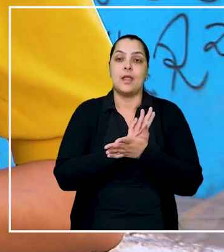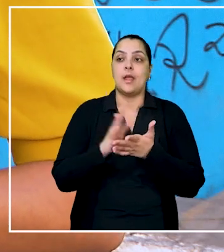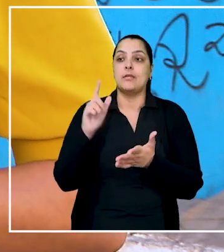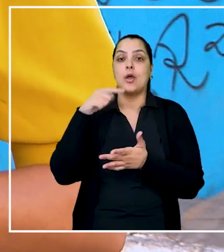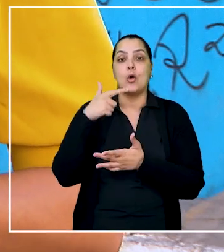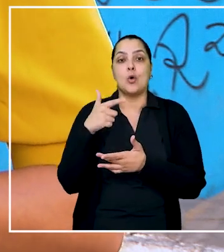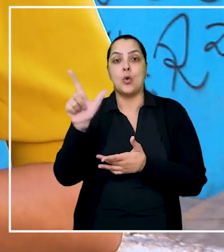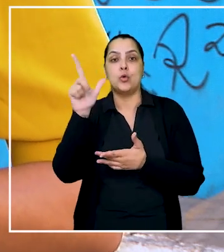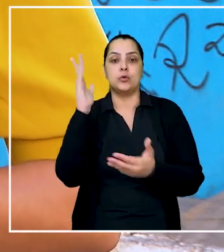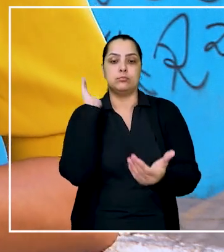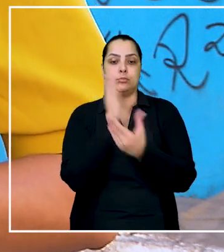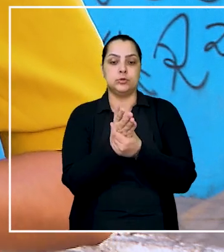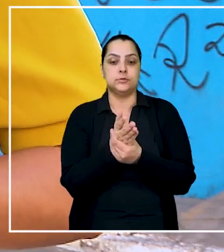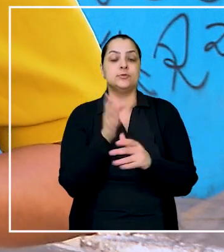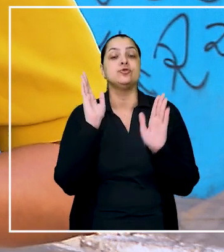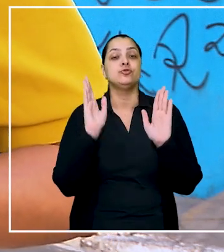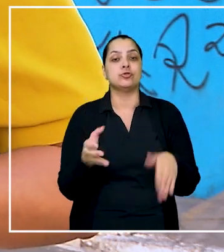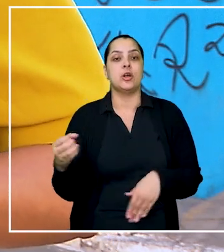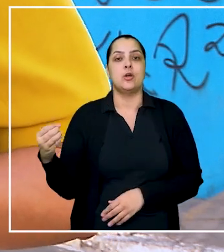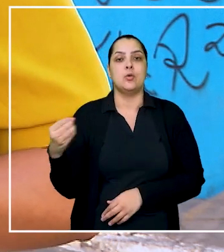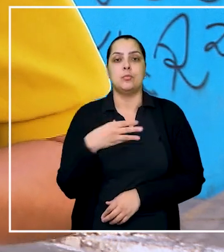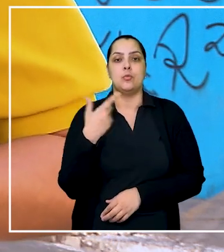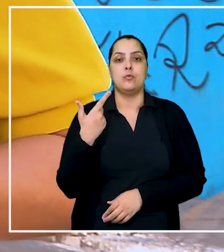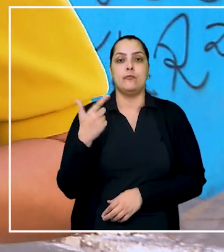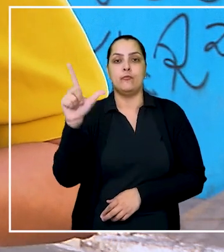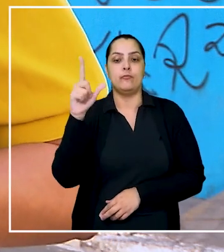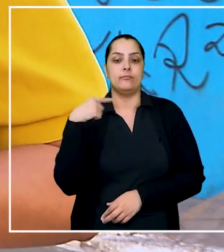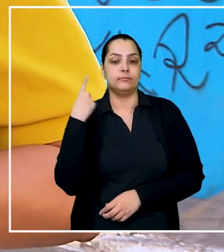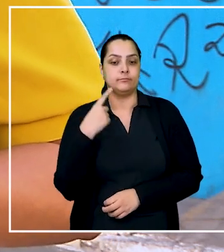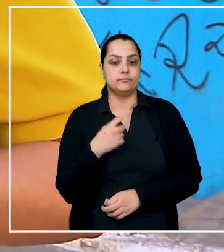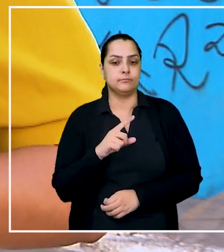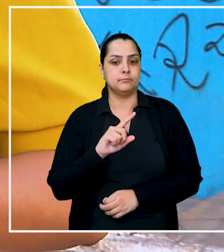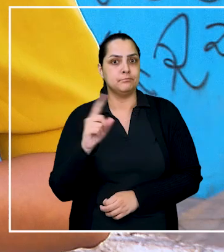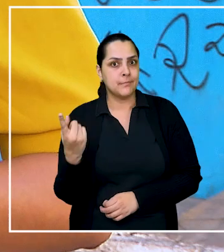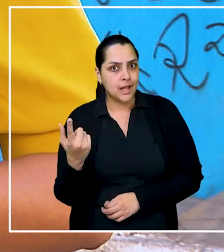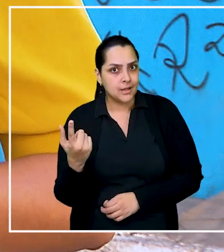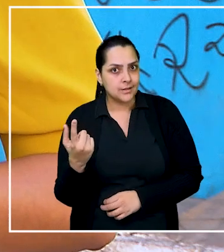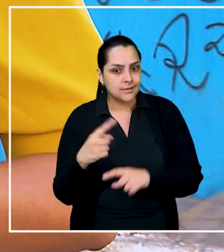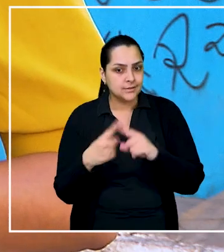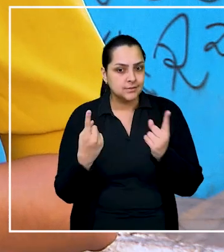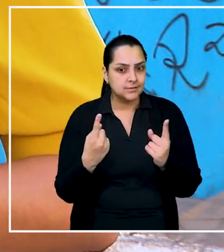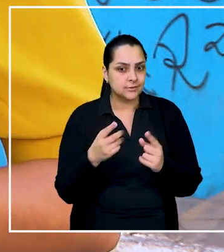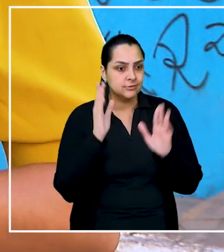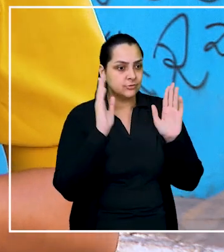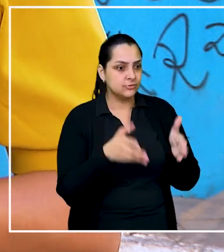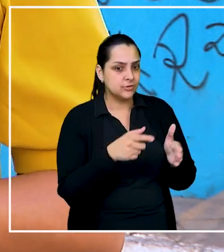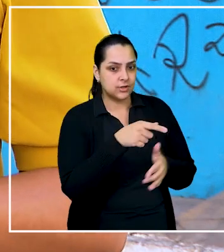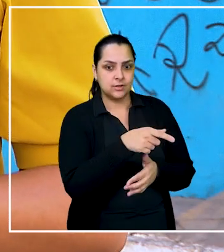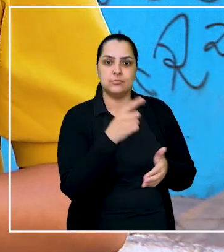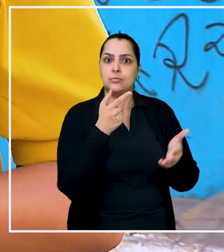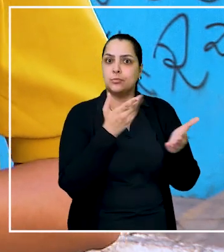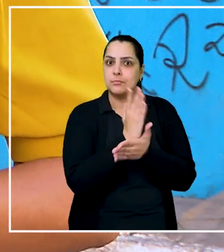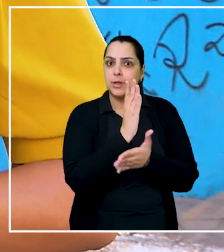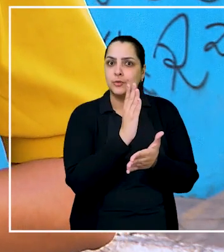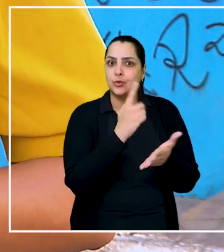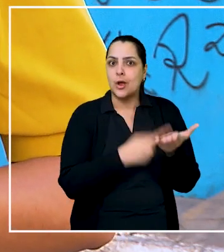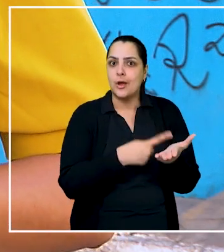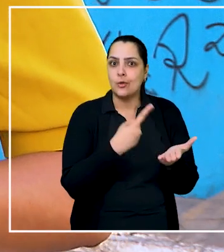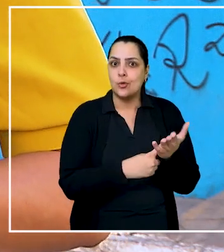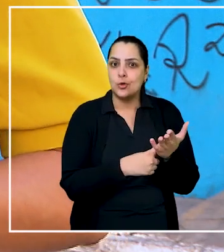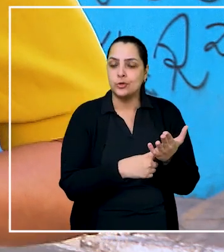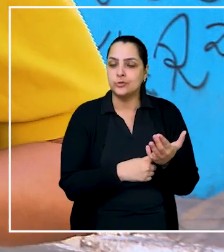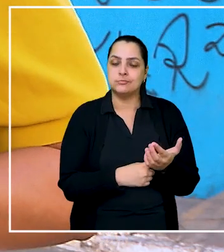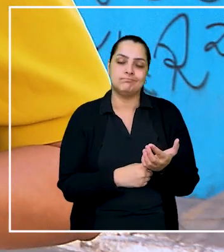outra ação, para a qual já havia contratado um novo advogado. Mas, com o acerto da primeira reclamação